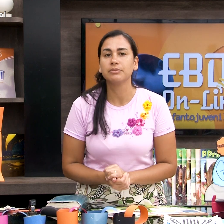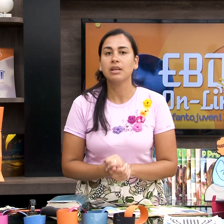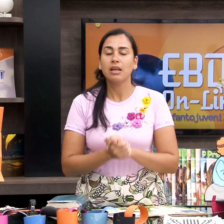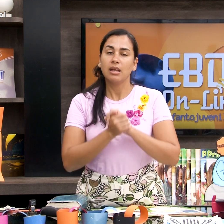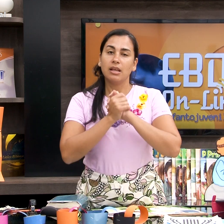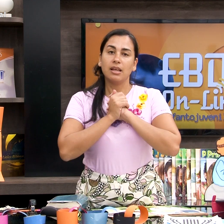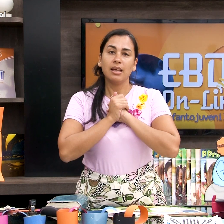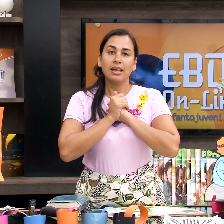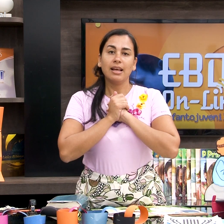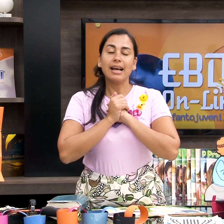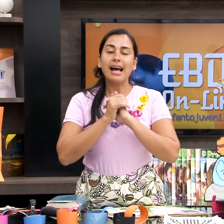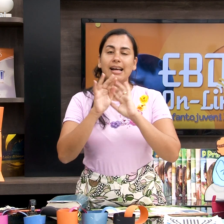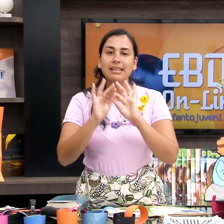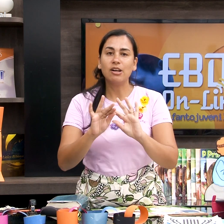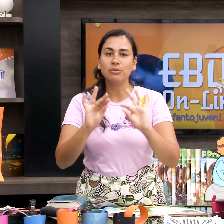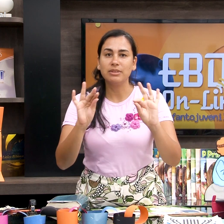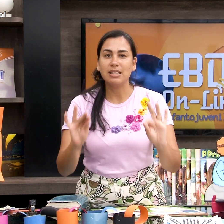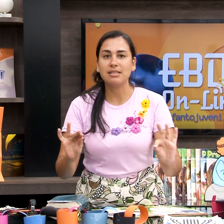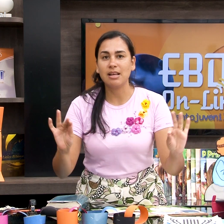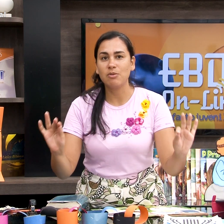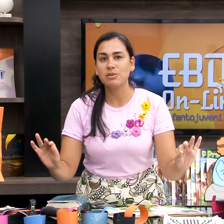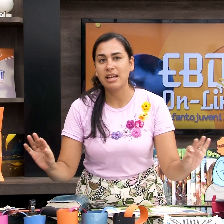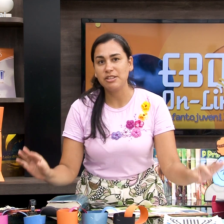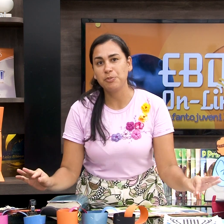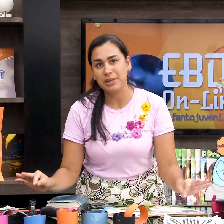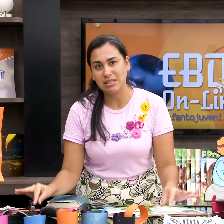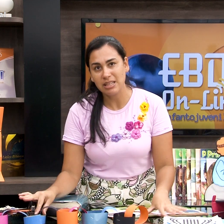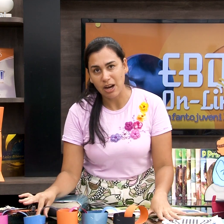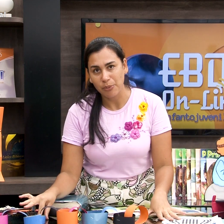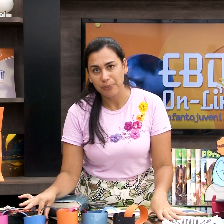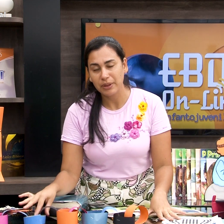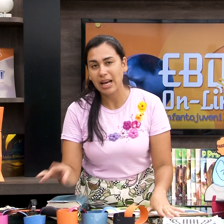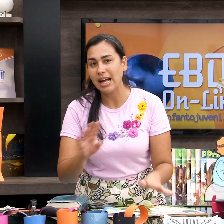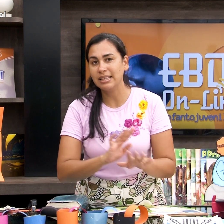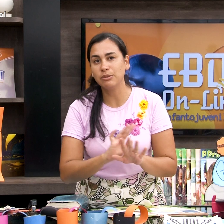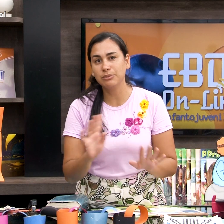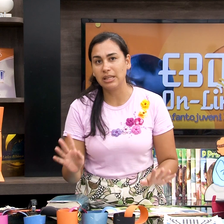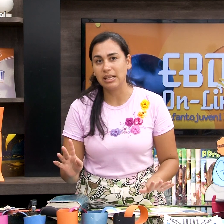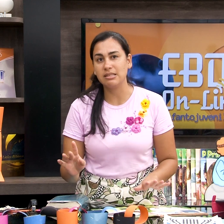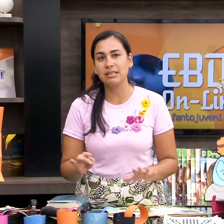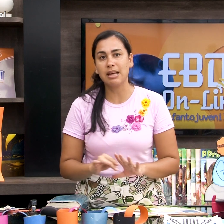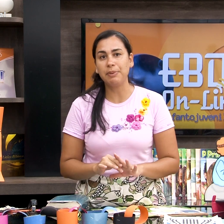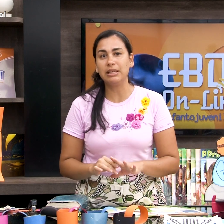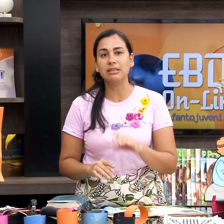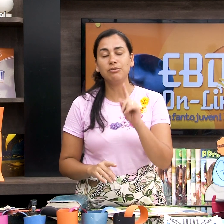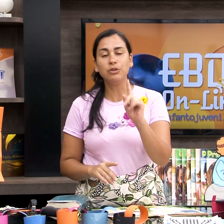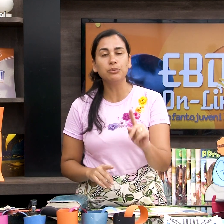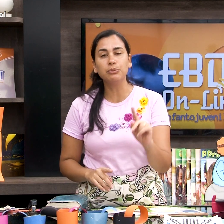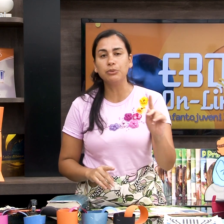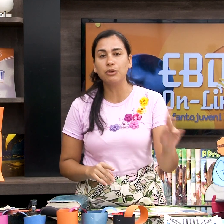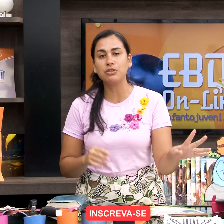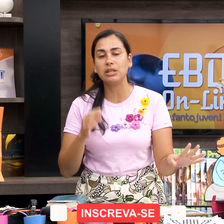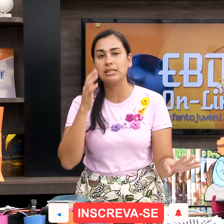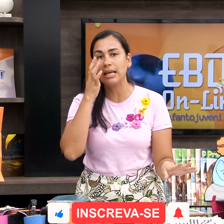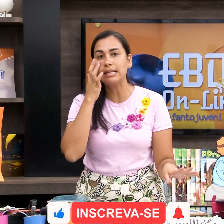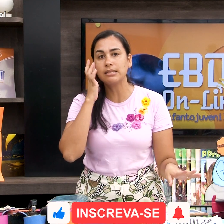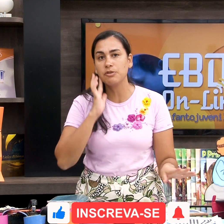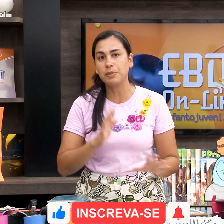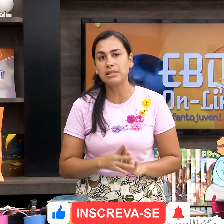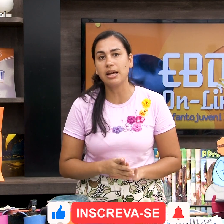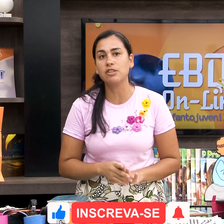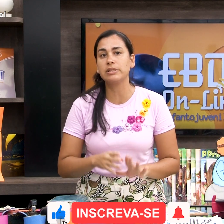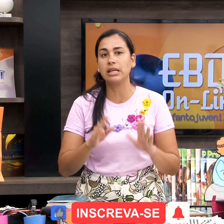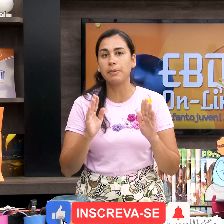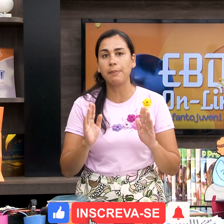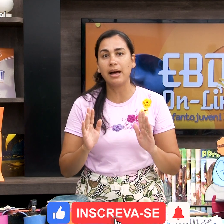coisa. Cada um desses alunos é especial. Cada um deles, independente de vir um, dois, três, eles